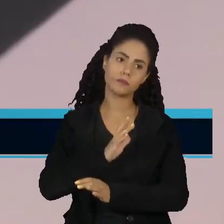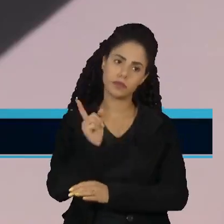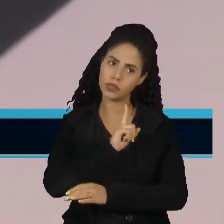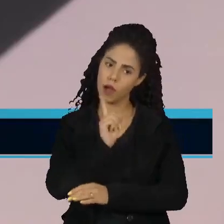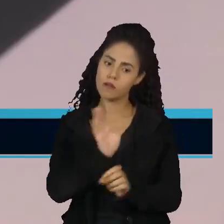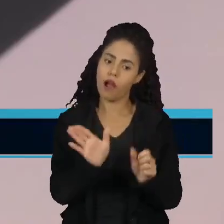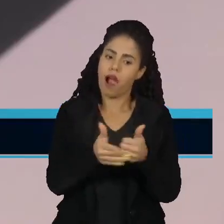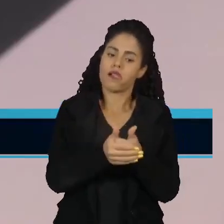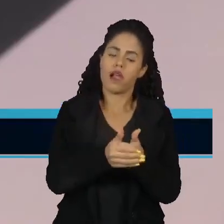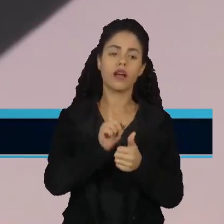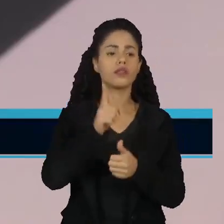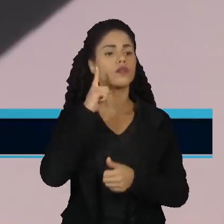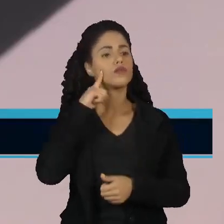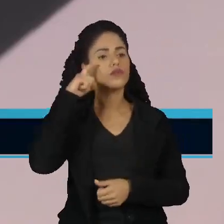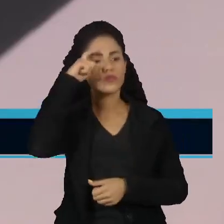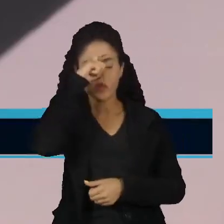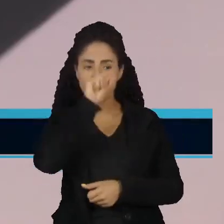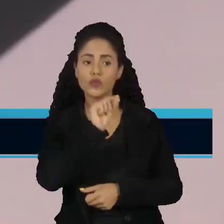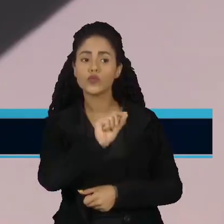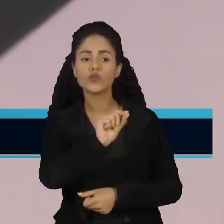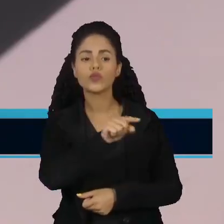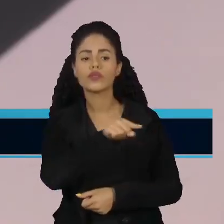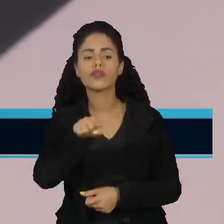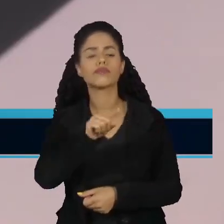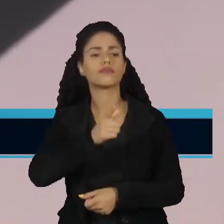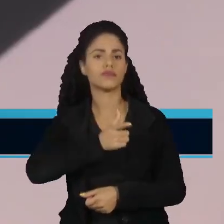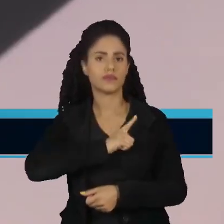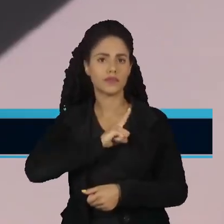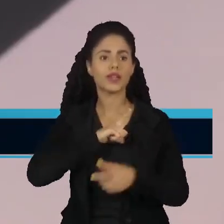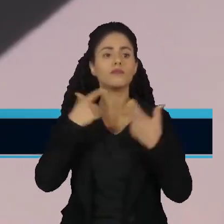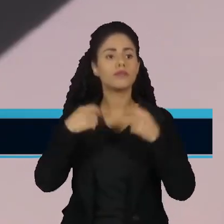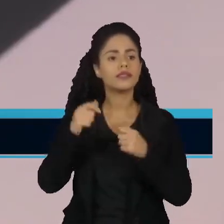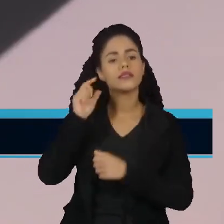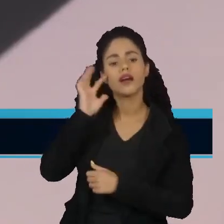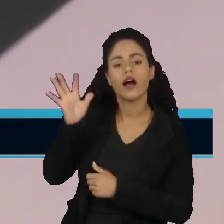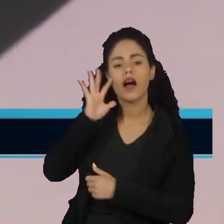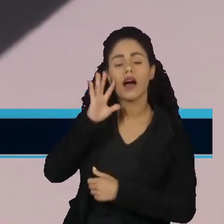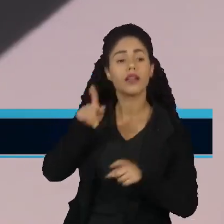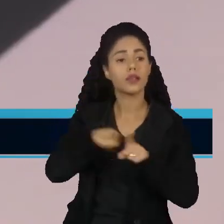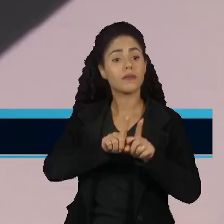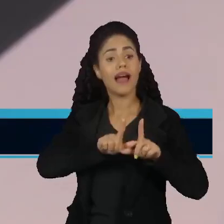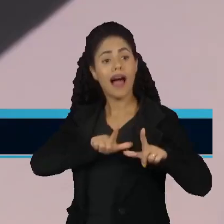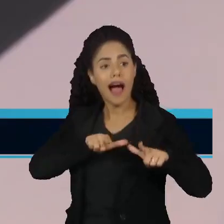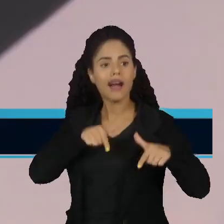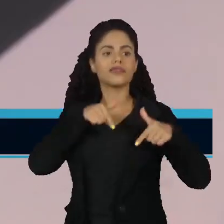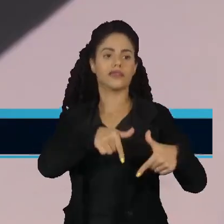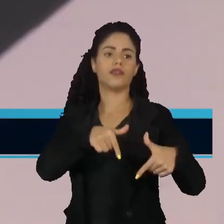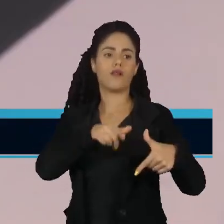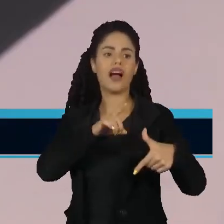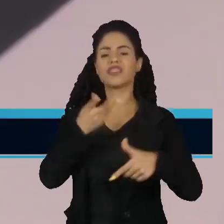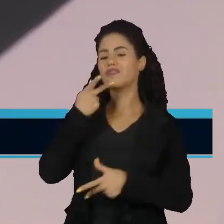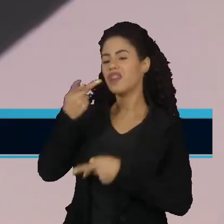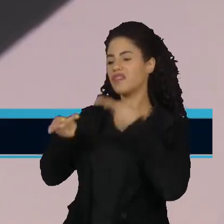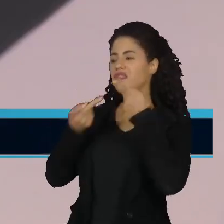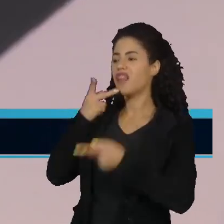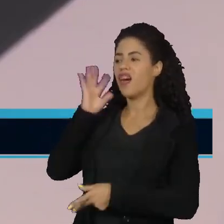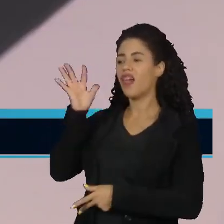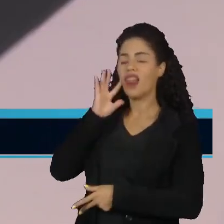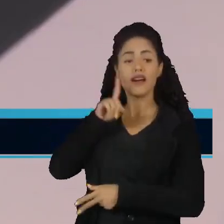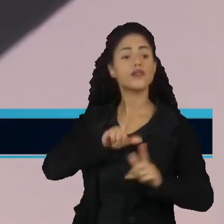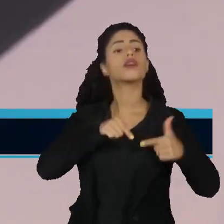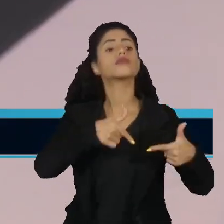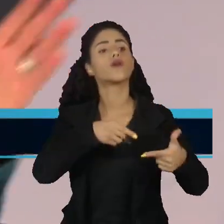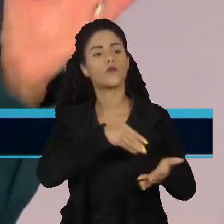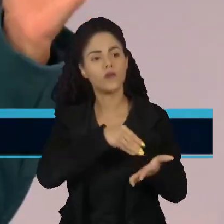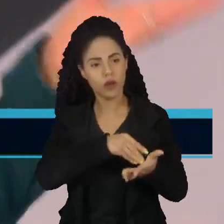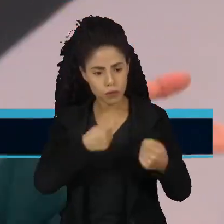acho que o mais difícil é, de fato, não só ter teoria, mas, de fato, na prática, as coisas chegarem nessa população para você diminuir